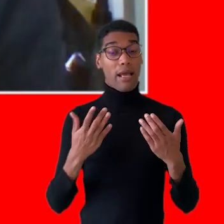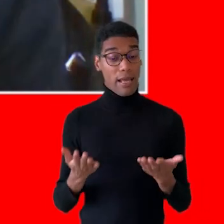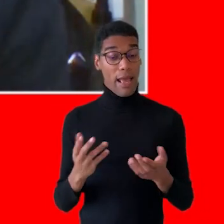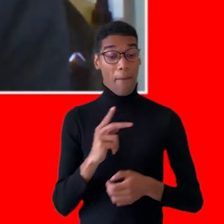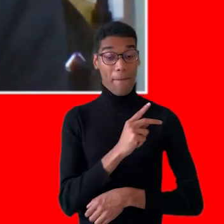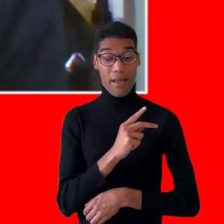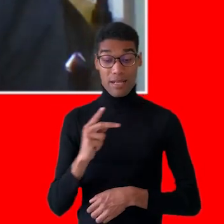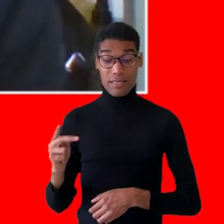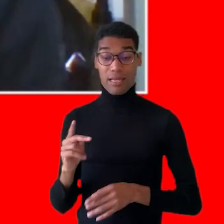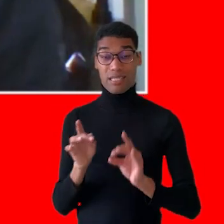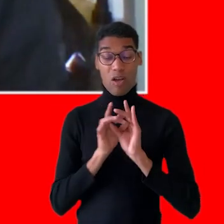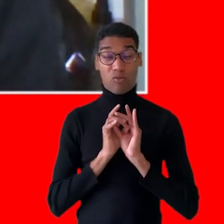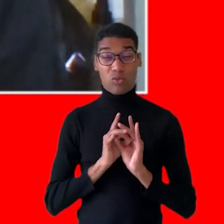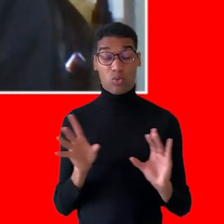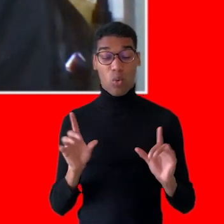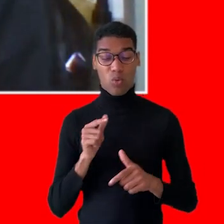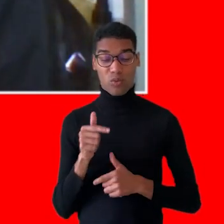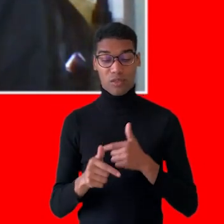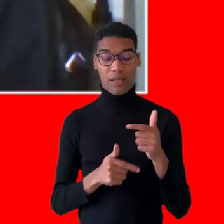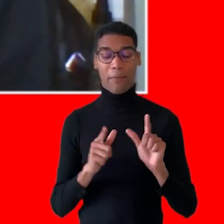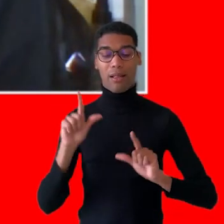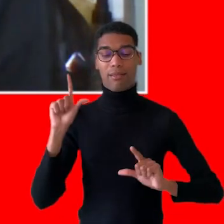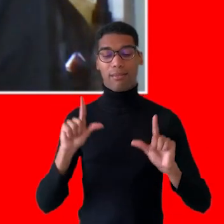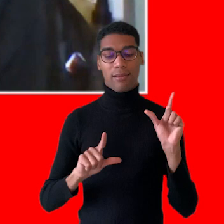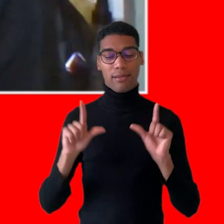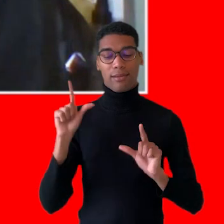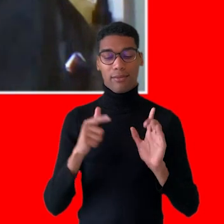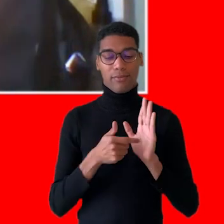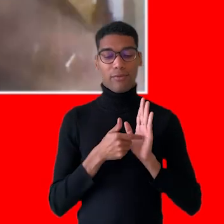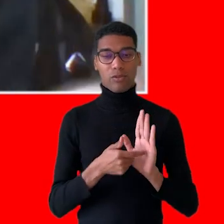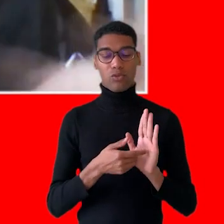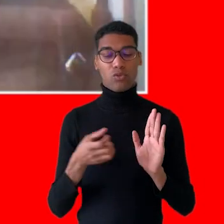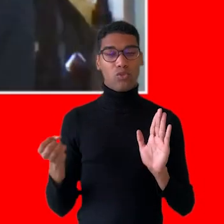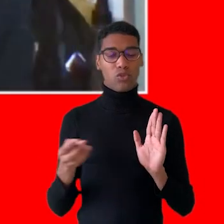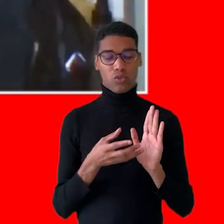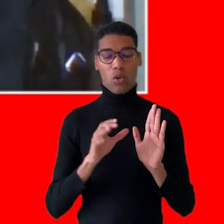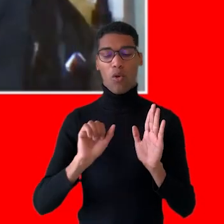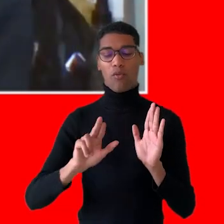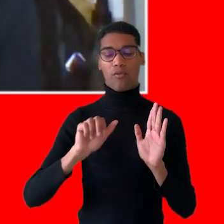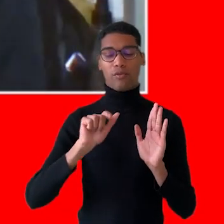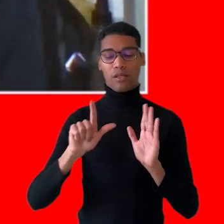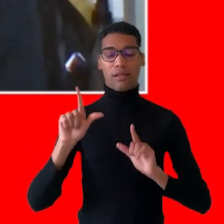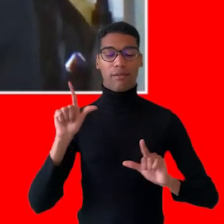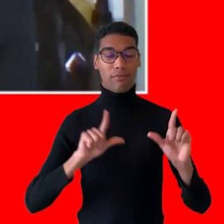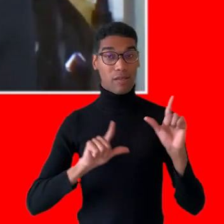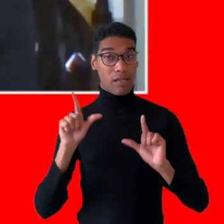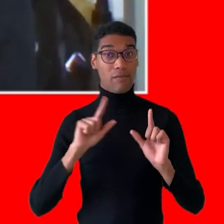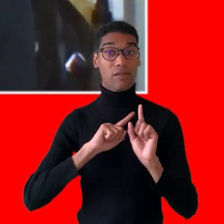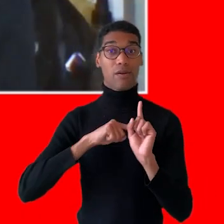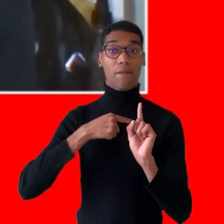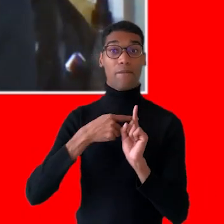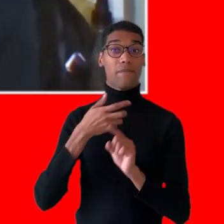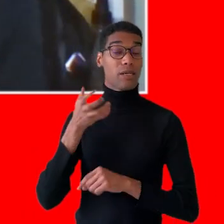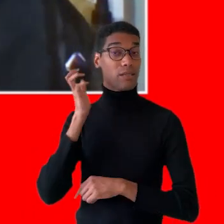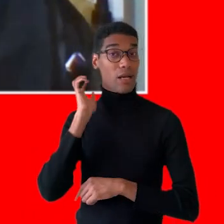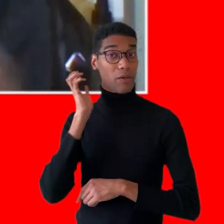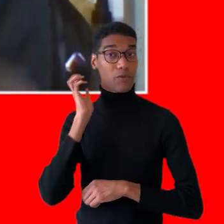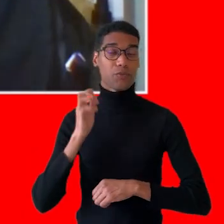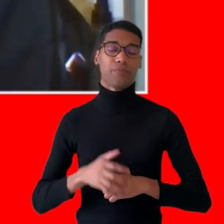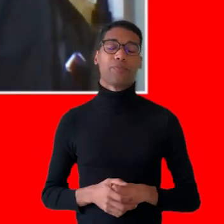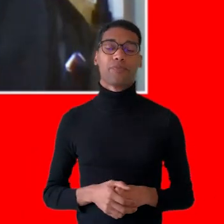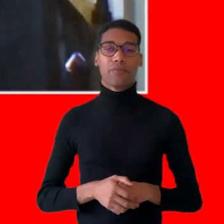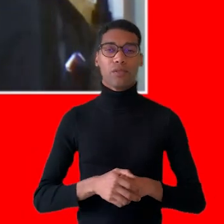instância, quem autoriza o funcionamento de novos canais de televisão e de rádio.